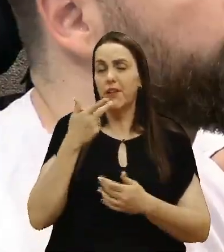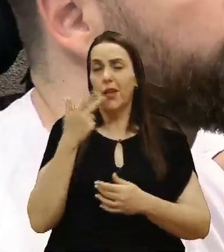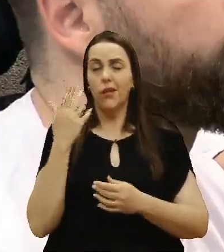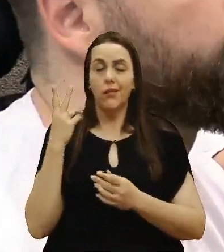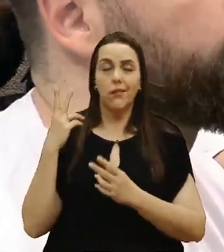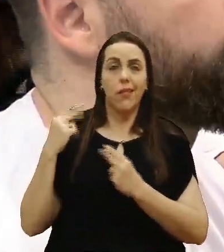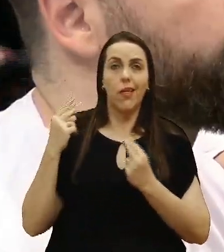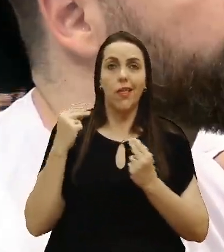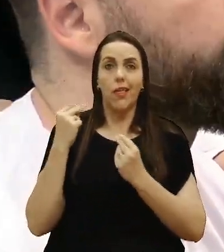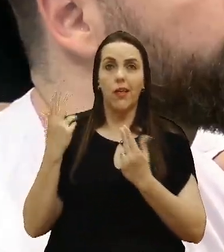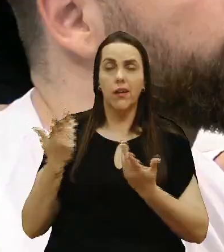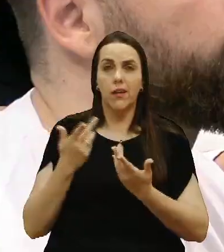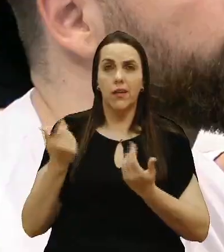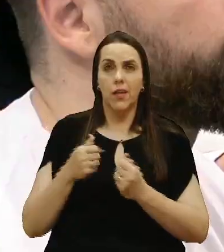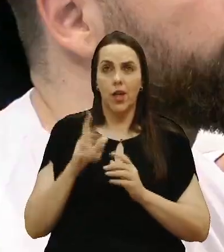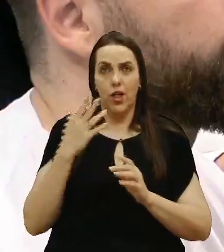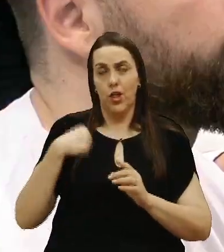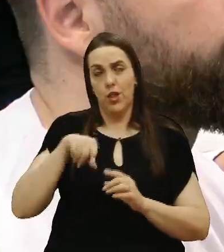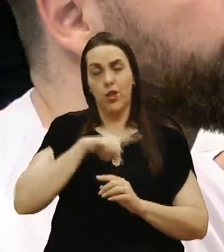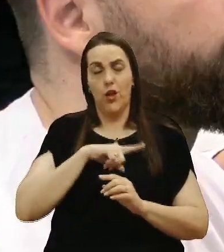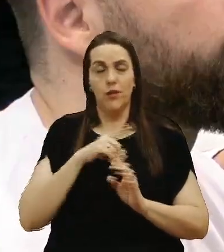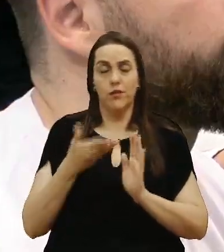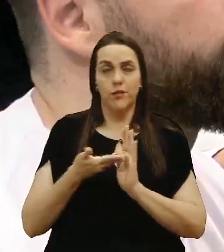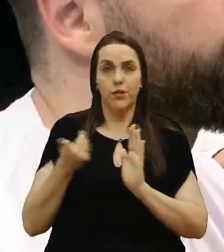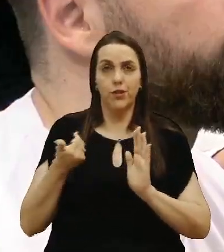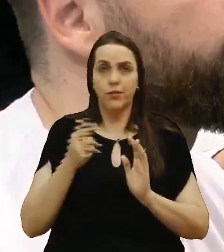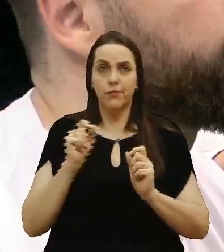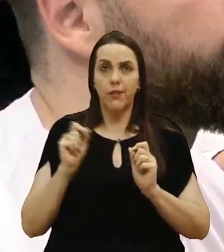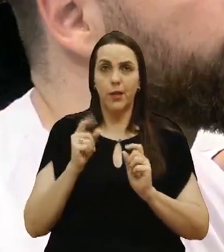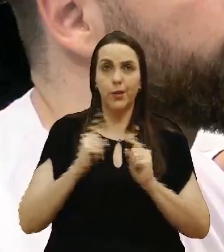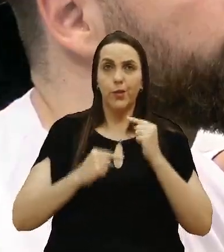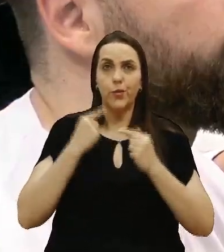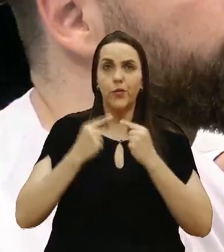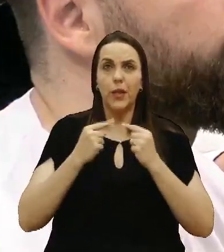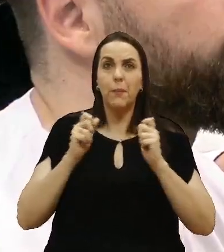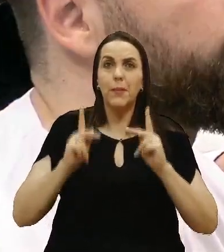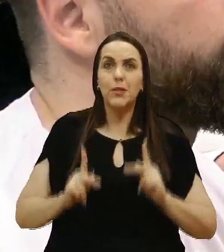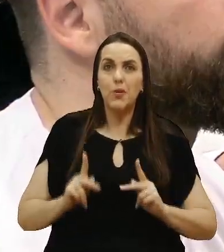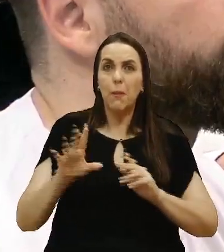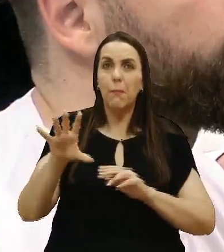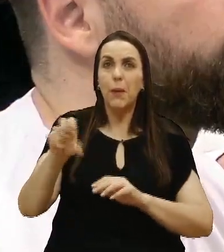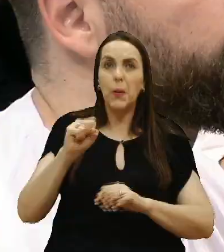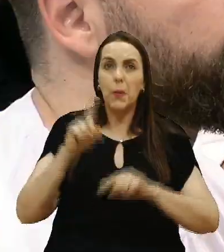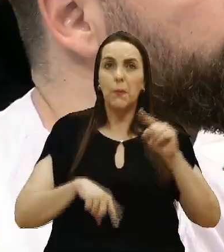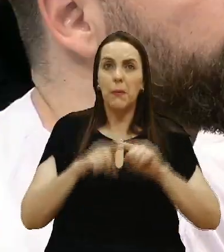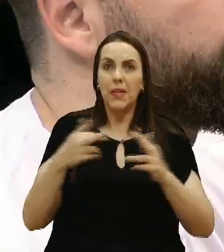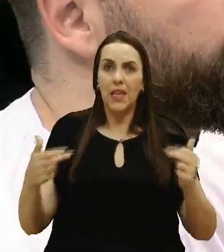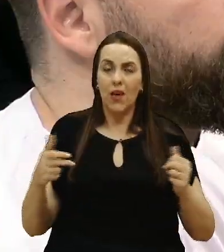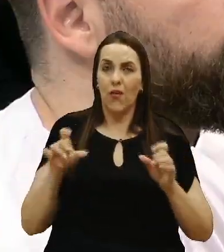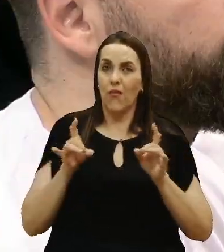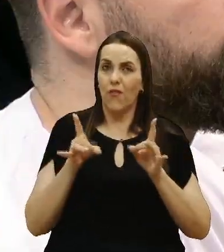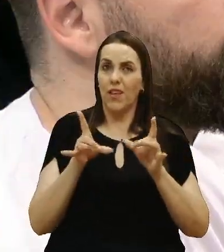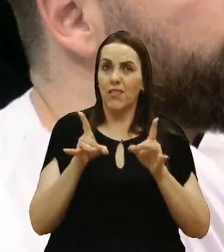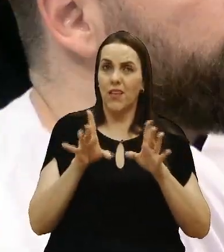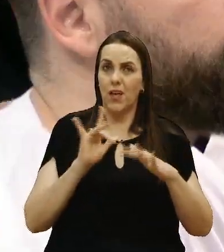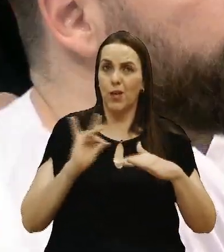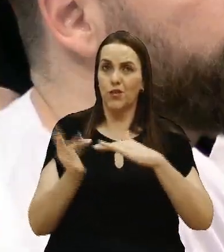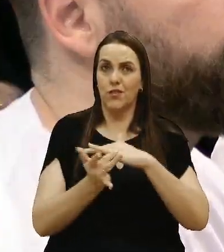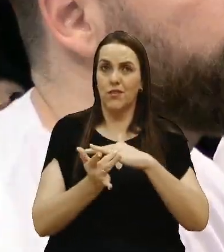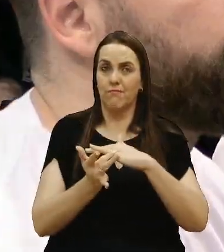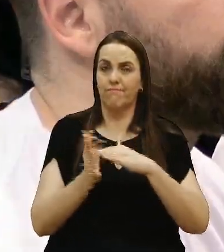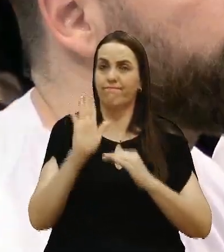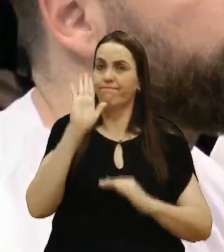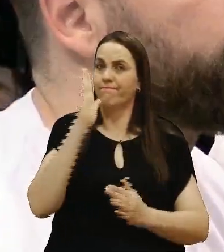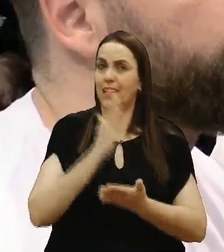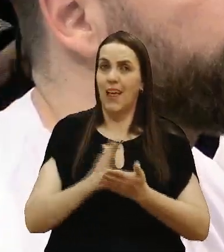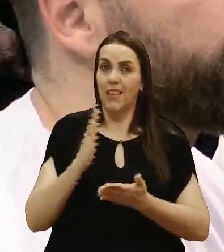gente até desmistifica um pouco aqui, que alguém tinha pegado o material e estava vendendo na rede social. Isso não tem nada